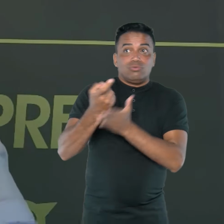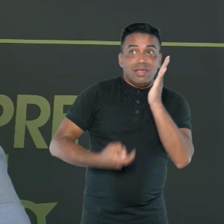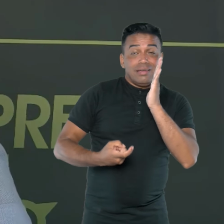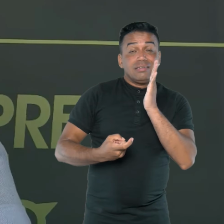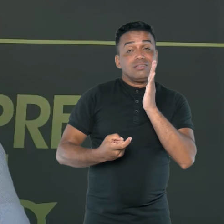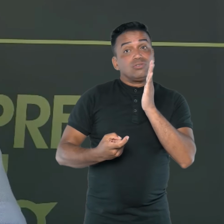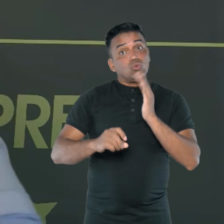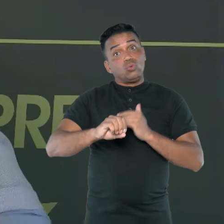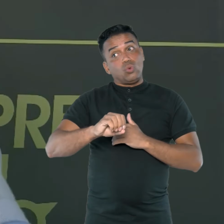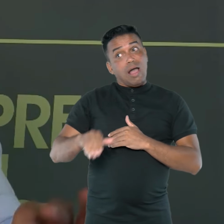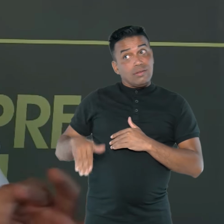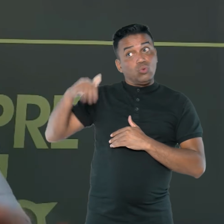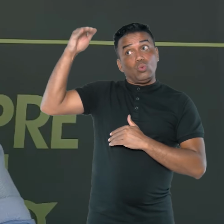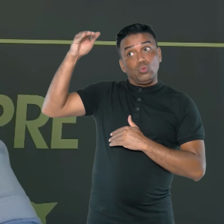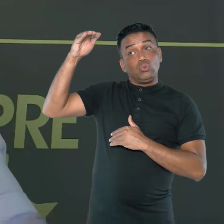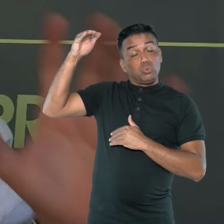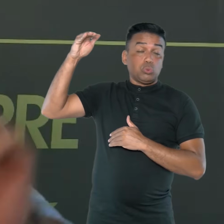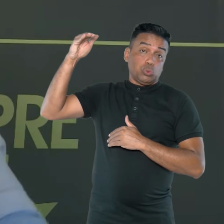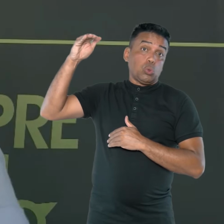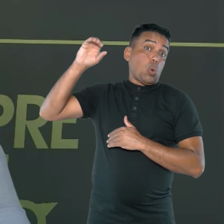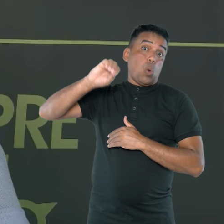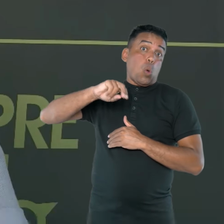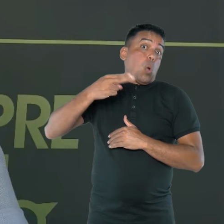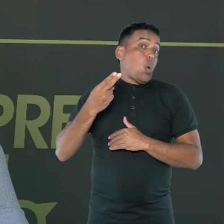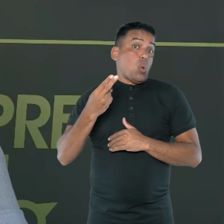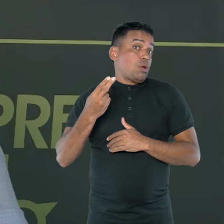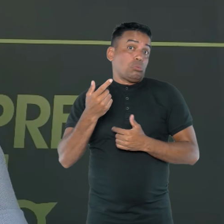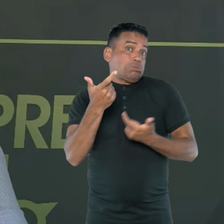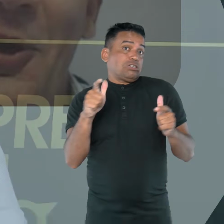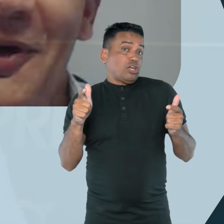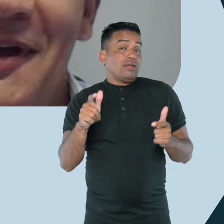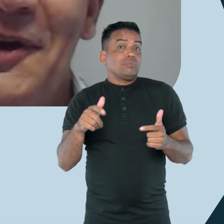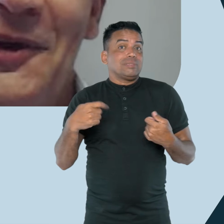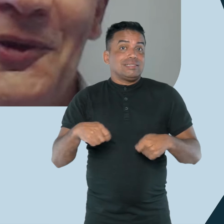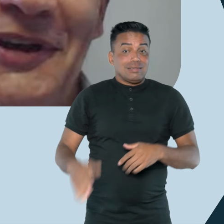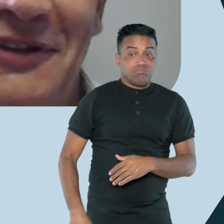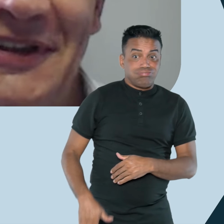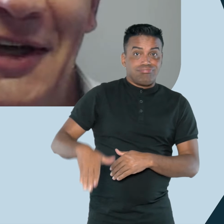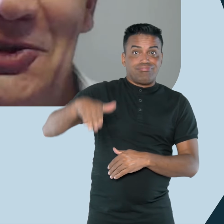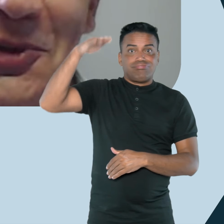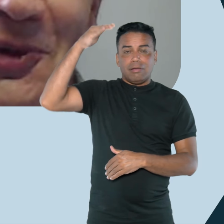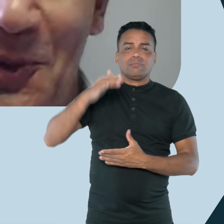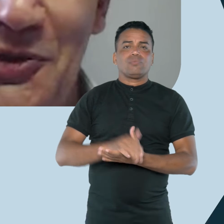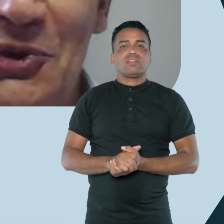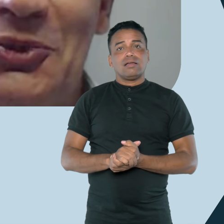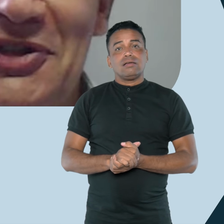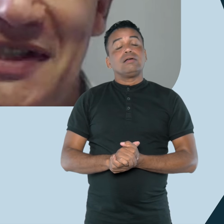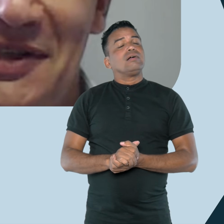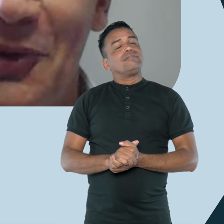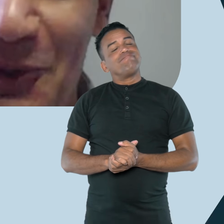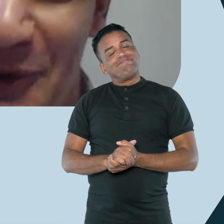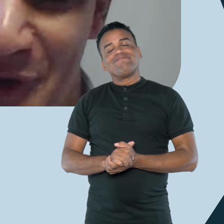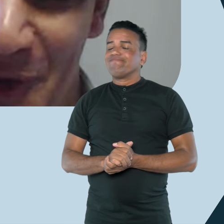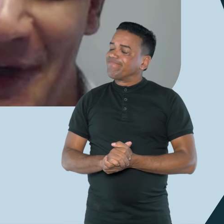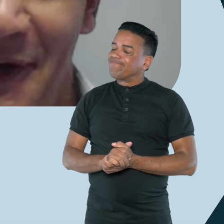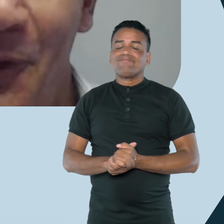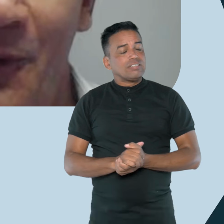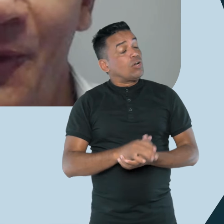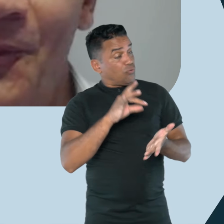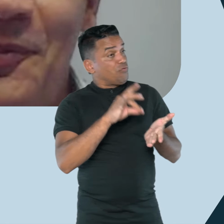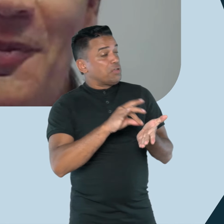mesmo da sua observação nos primeiros anos de vida? Olha, na verdade, eu costumo dizer muito isso,